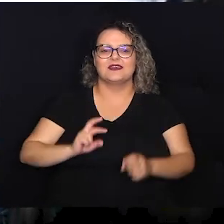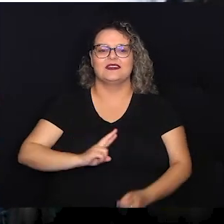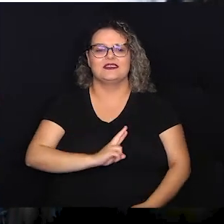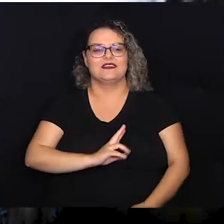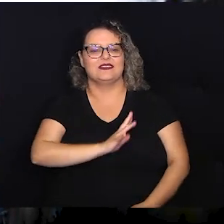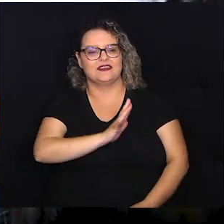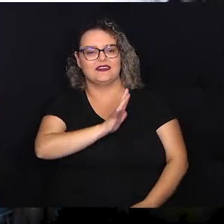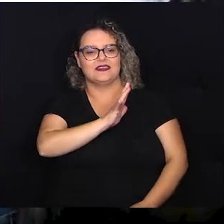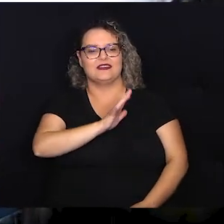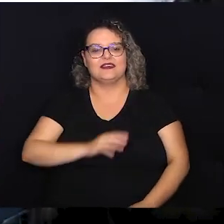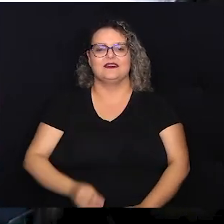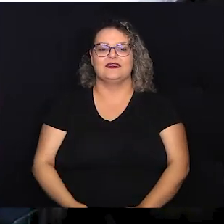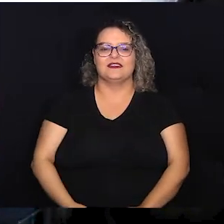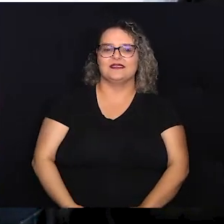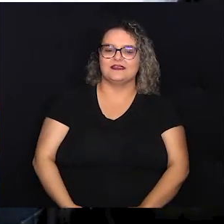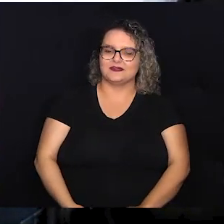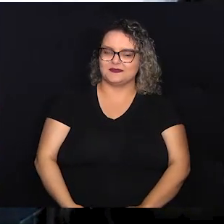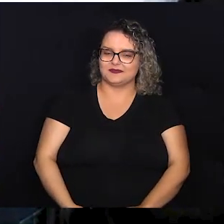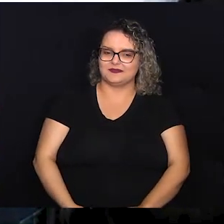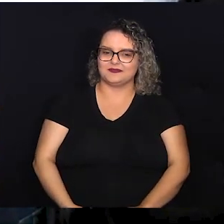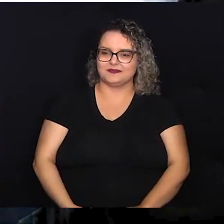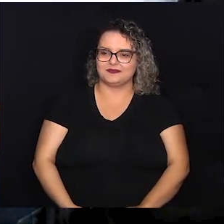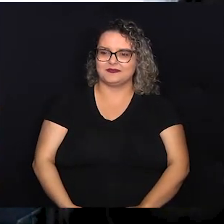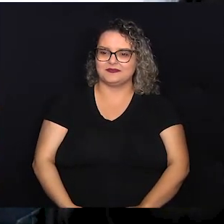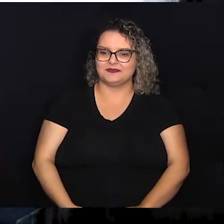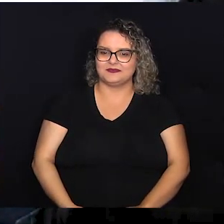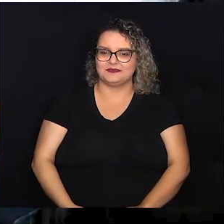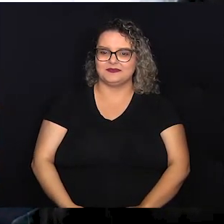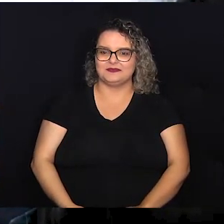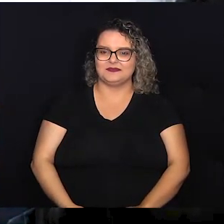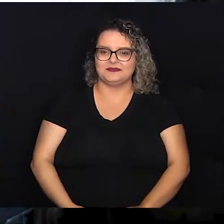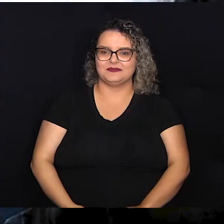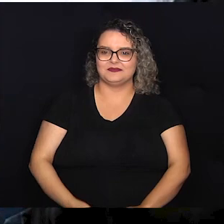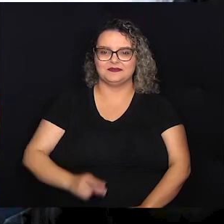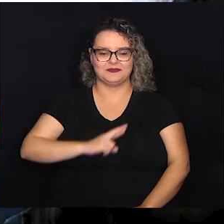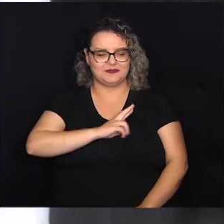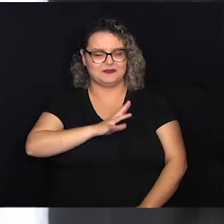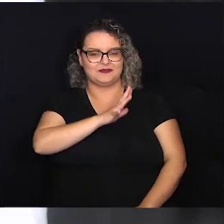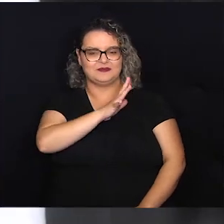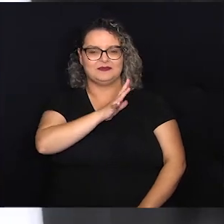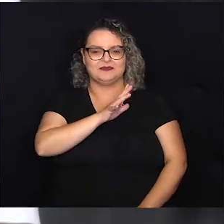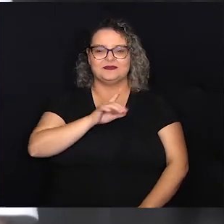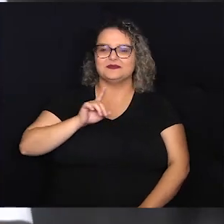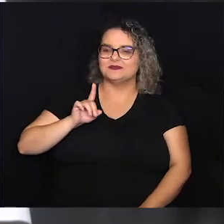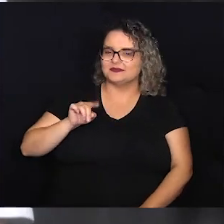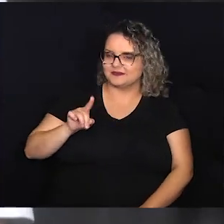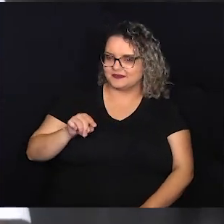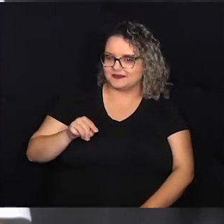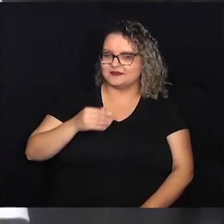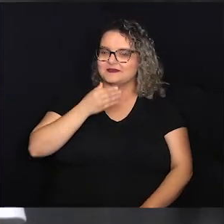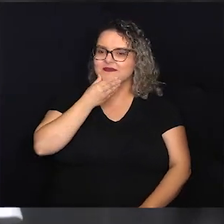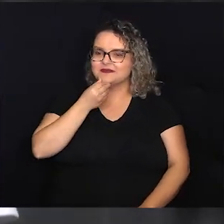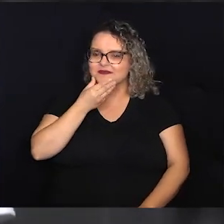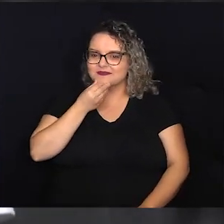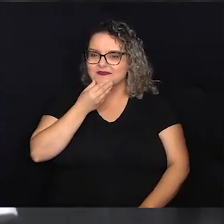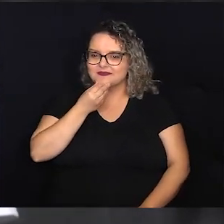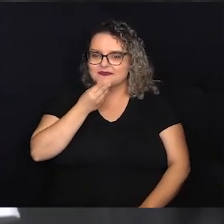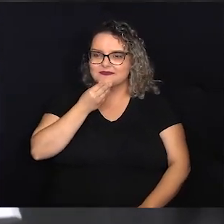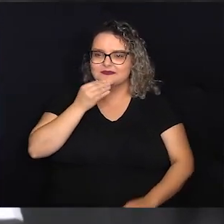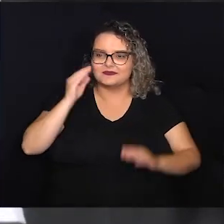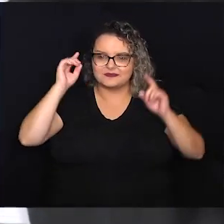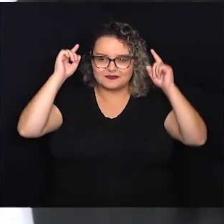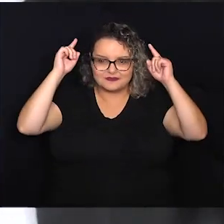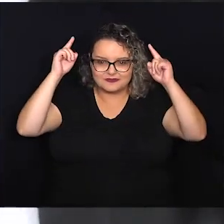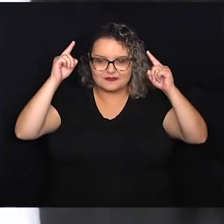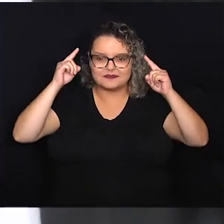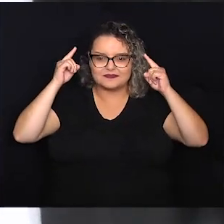autodescrição. Quem é Rubens Soares do Nascimento? Rubens Soares do Nascimento é um